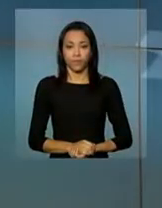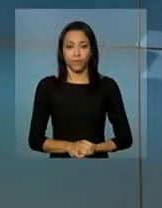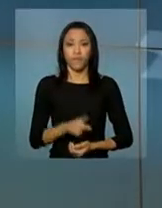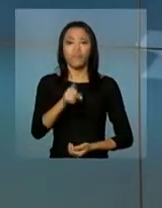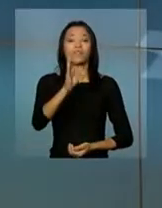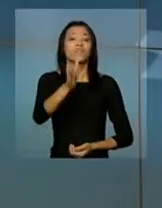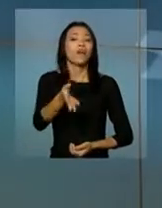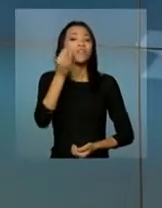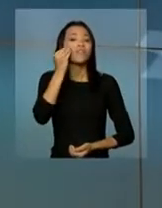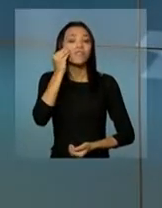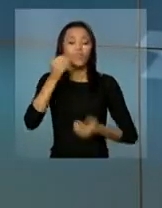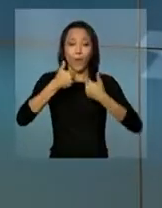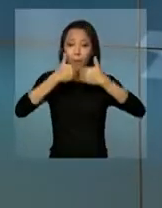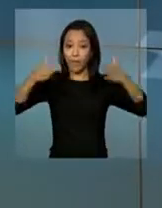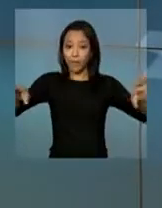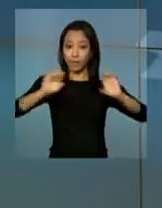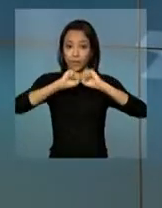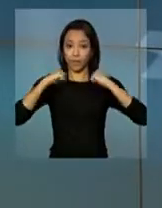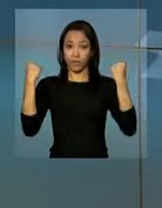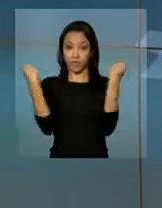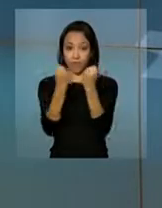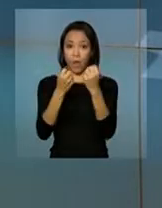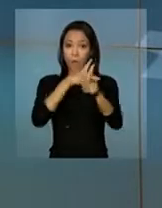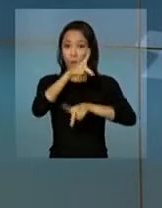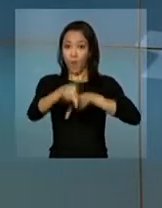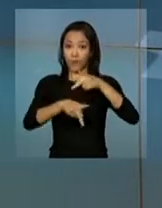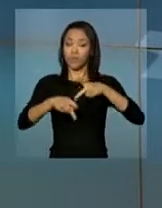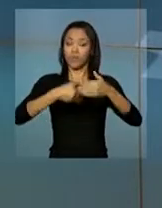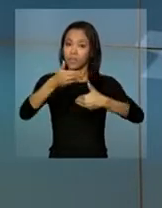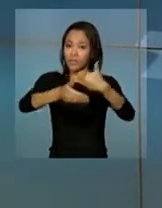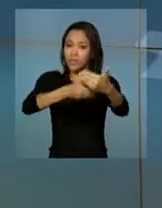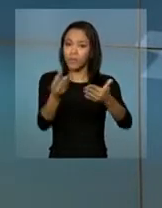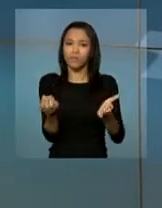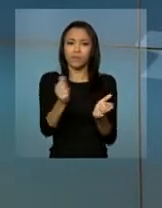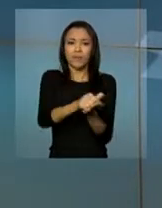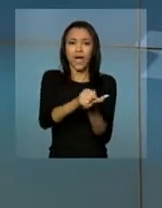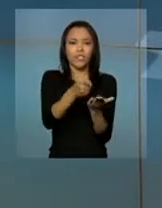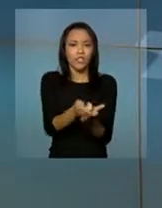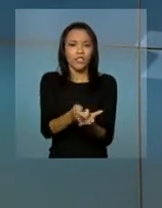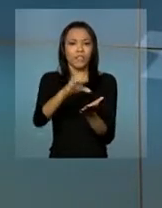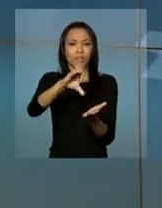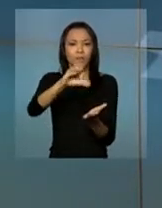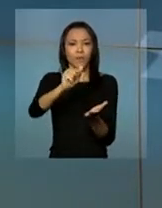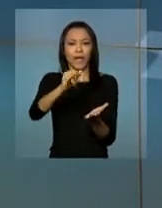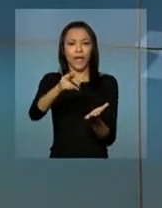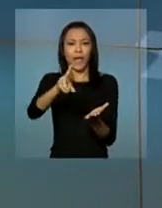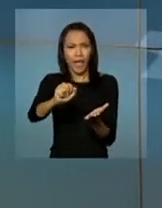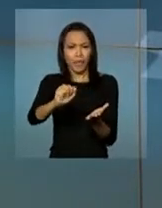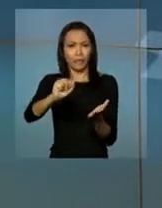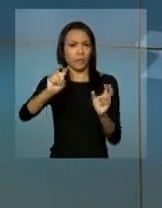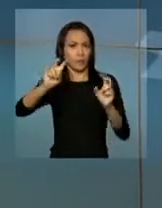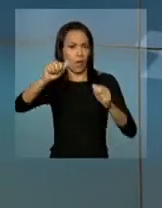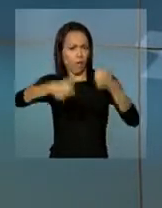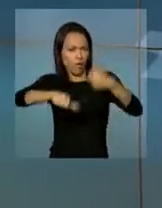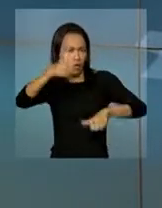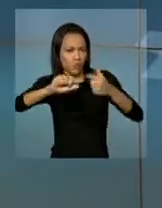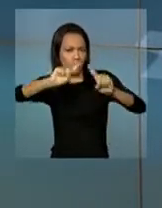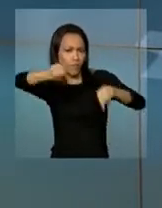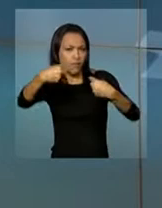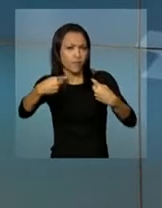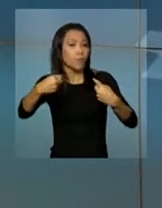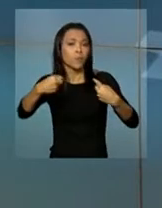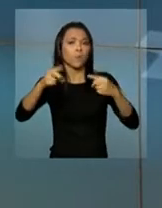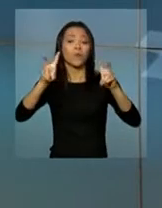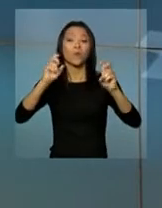Você assistiu à abertura do seminário População e Desenvolvimento na Agenda do Cairo, Balanços e Desafios. O encontro